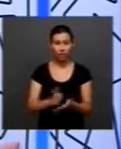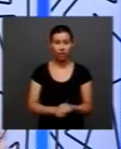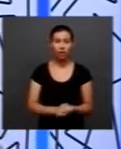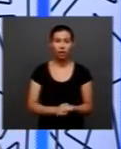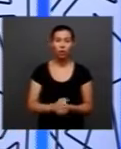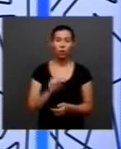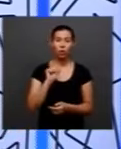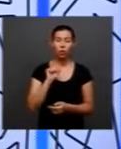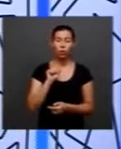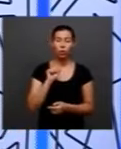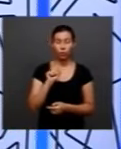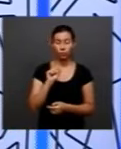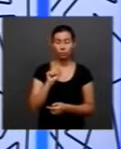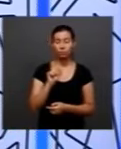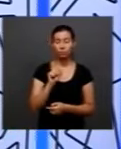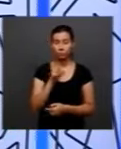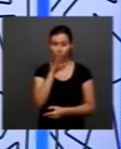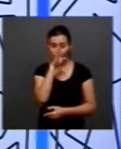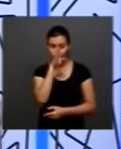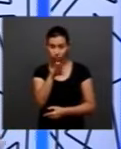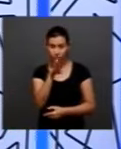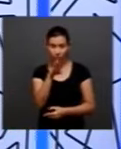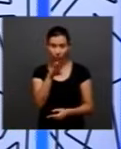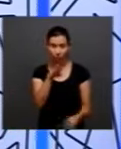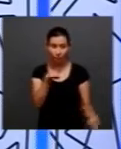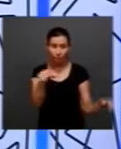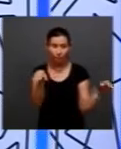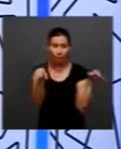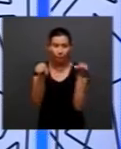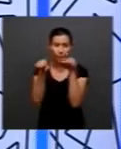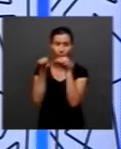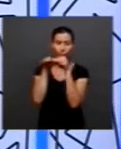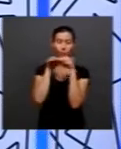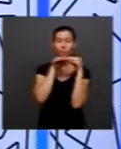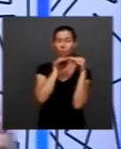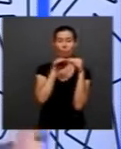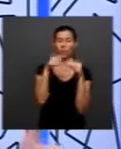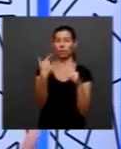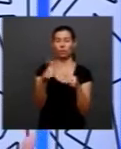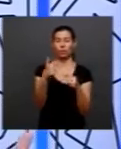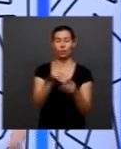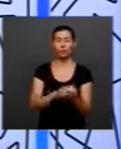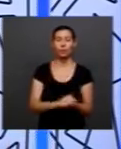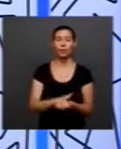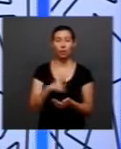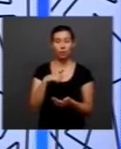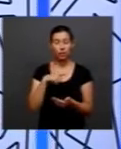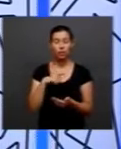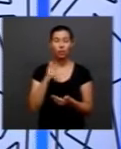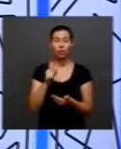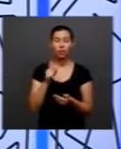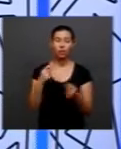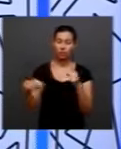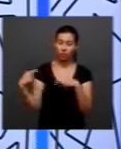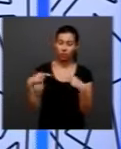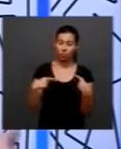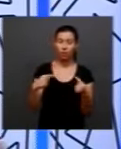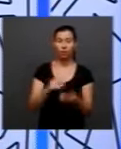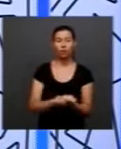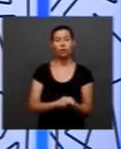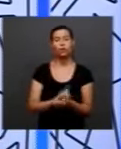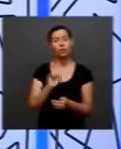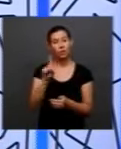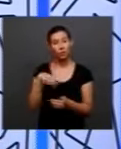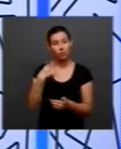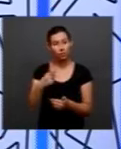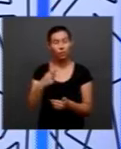resistência, isso gera enfrentamentos, isso gera debate, mas que após esse processo inicial, ele gera também uma promoção